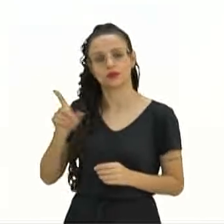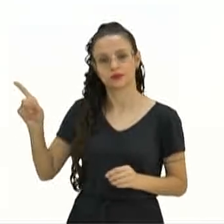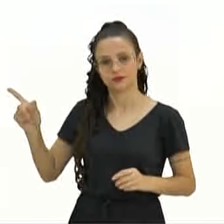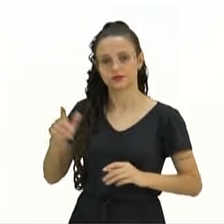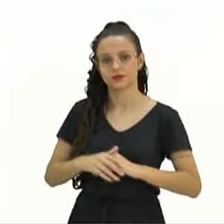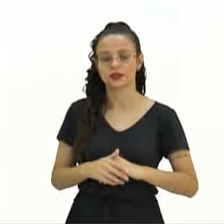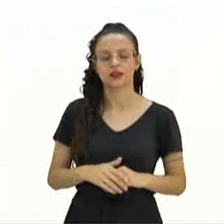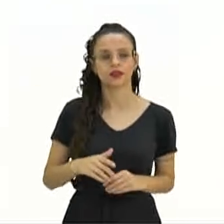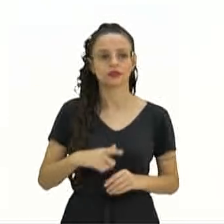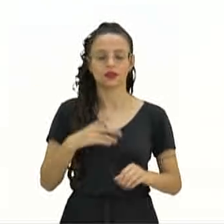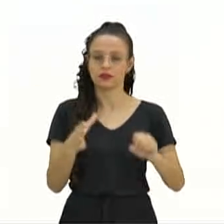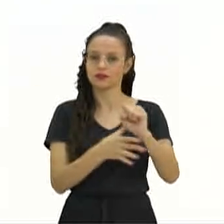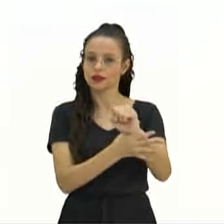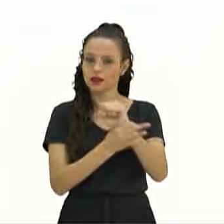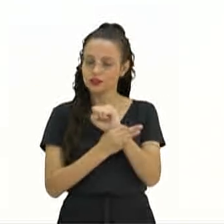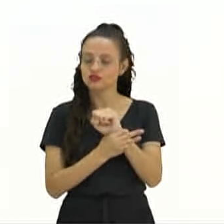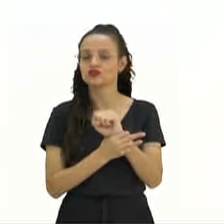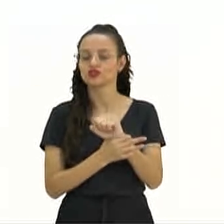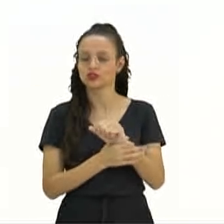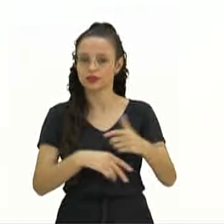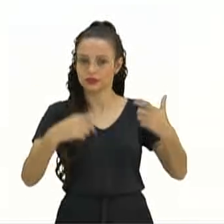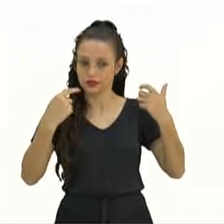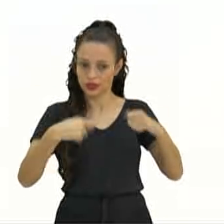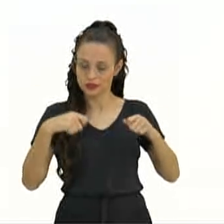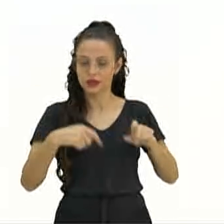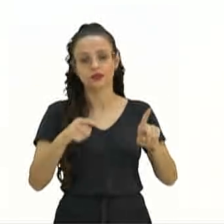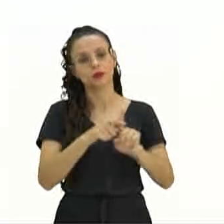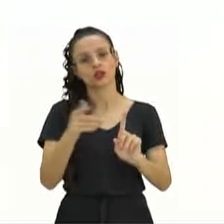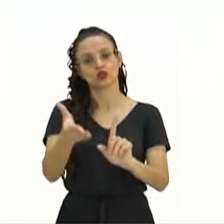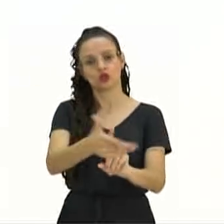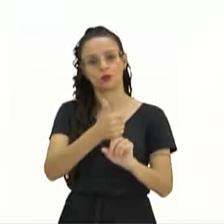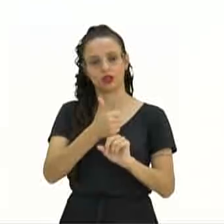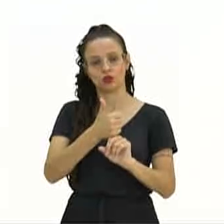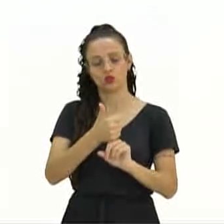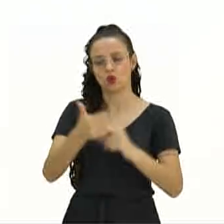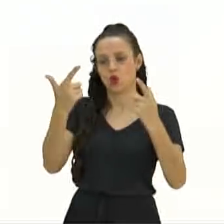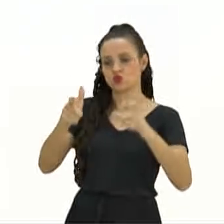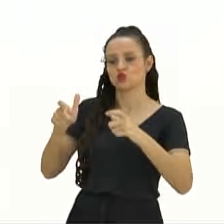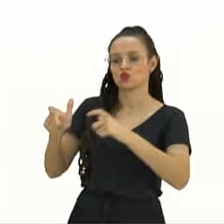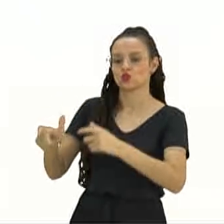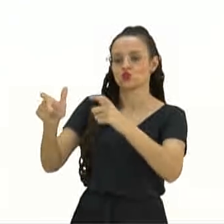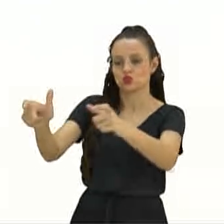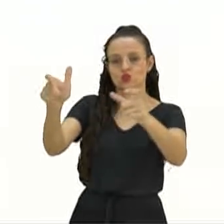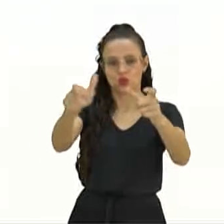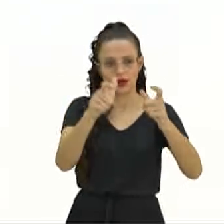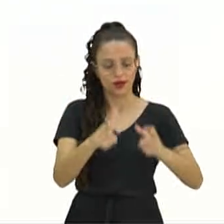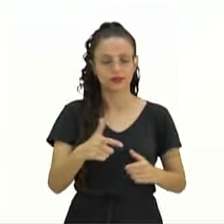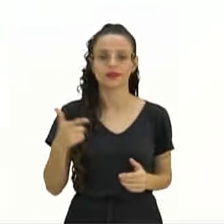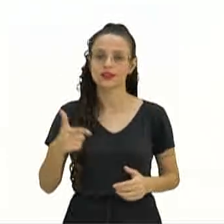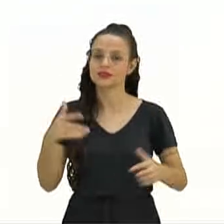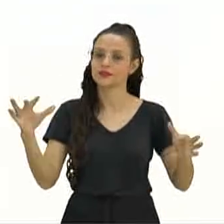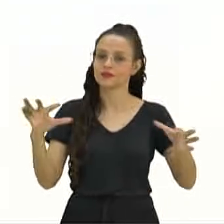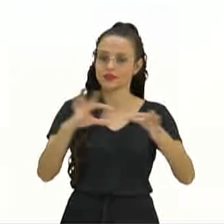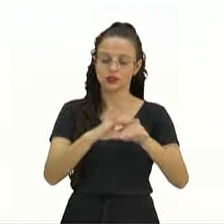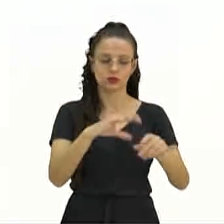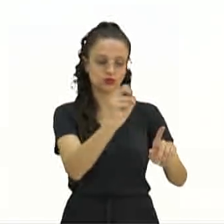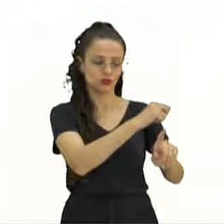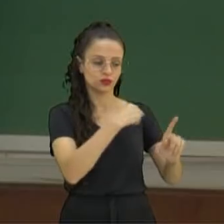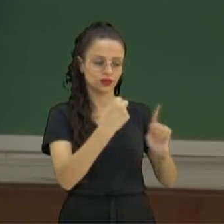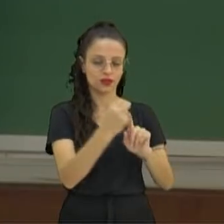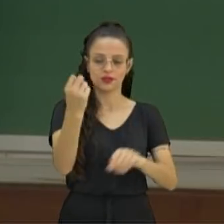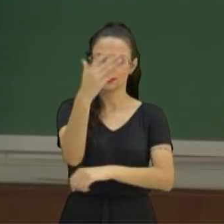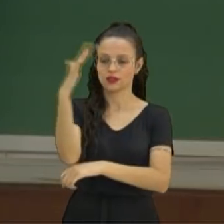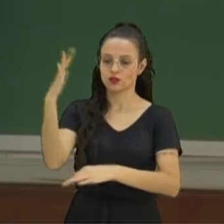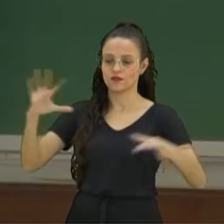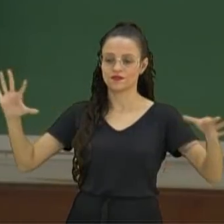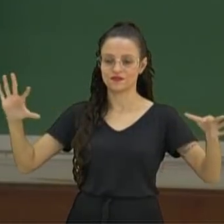né? Para garantir as necessidades e o domínio sobre outras áreas. Esse vínculo entre sociedade e natureza, ou seja,